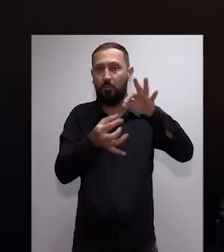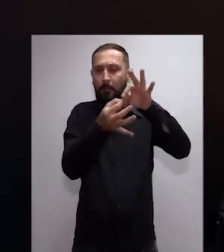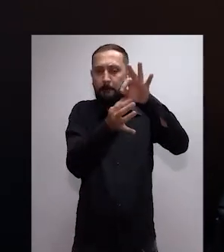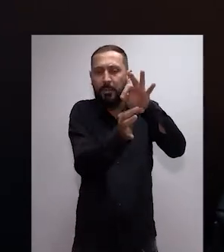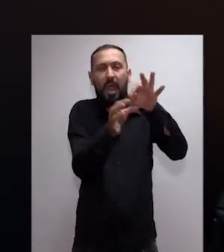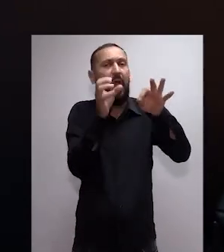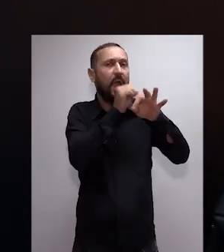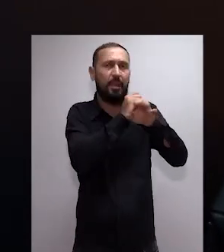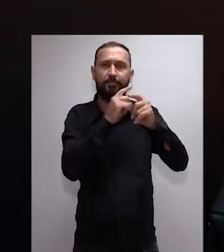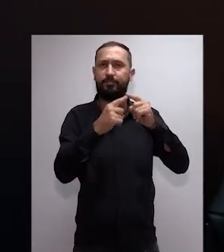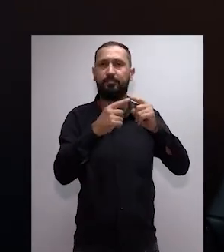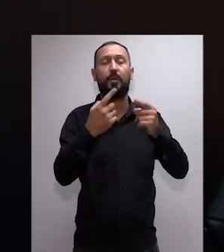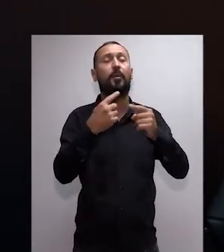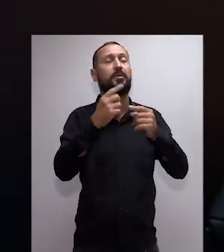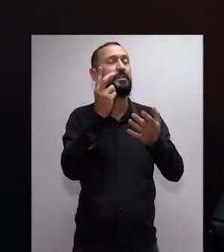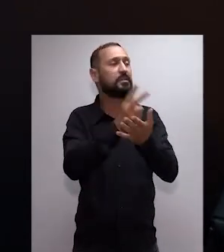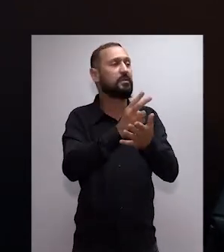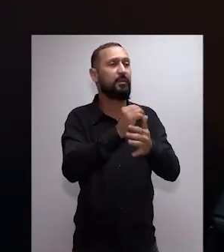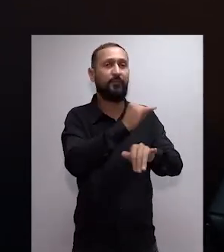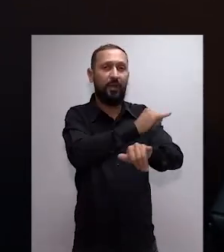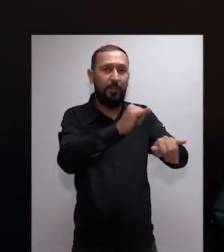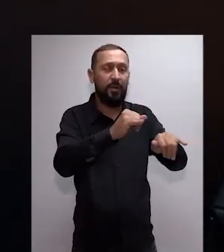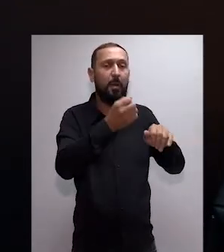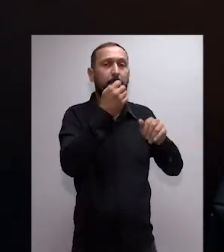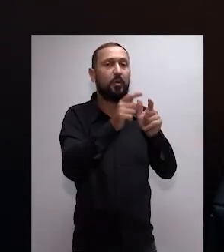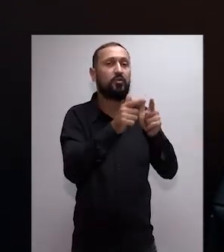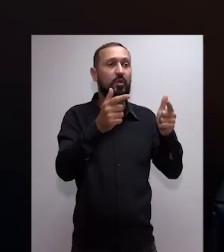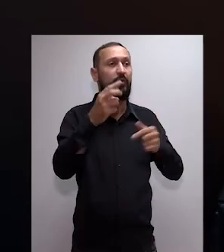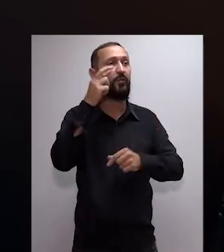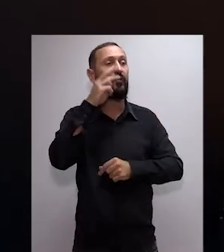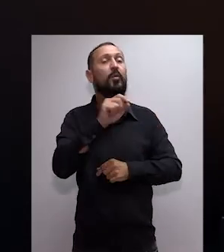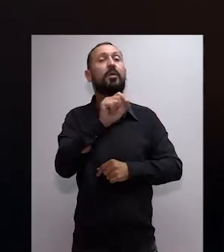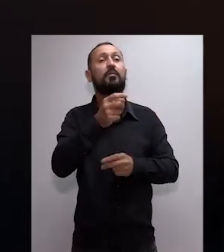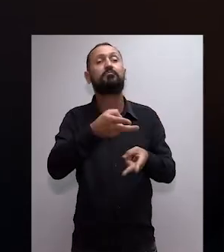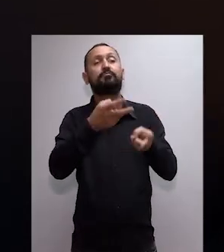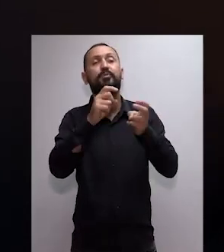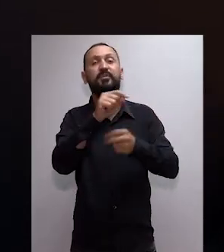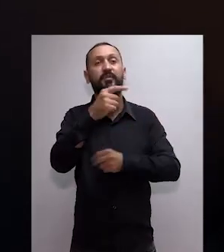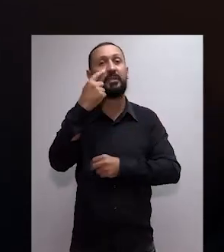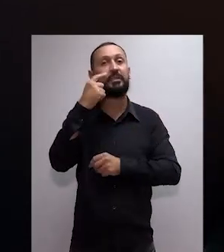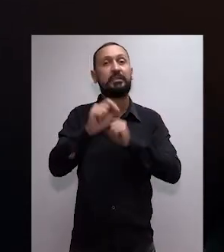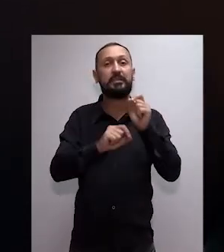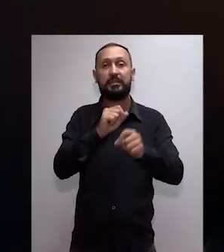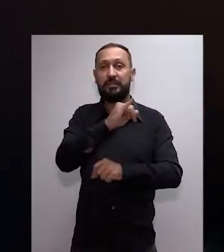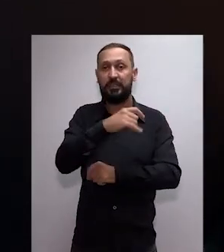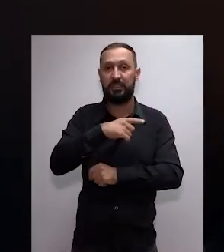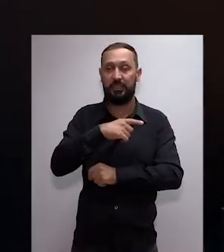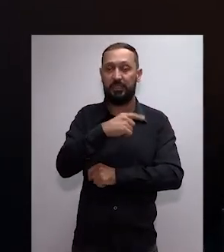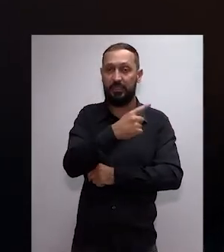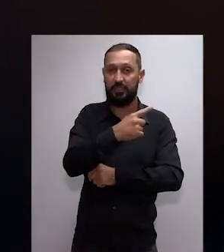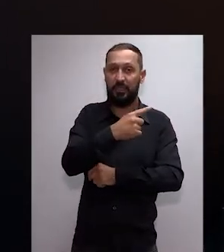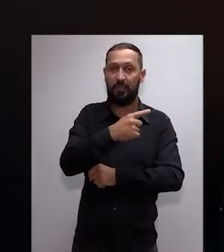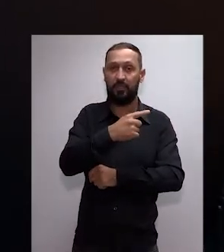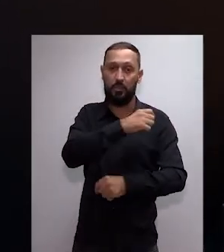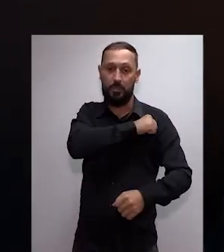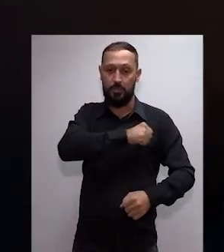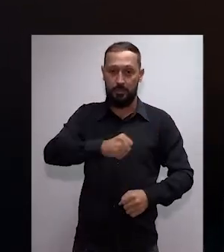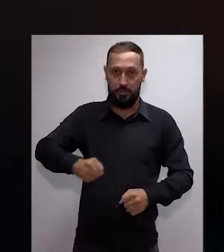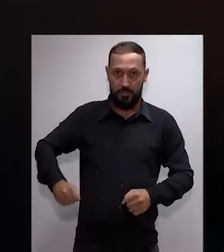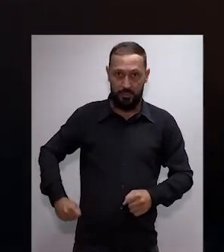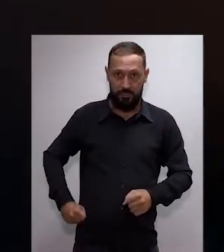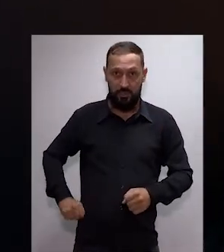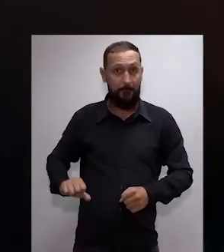ele sempre boa sorte. E o que nós vamos observar? Vamos observar se ele está colocado o cinto de segurança,